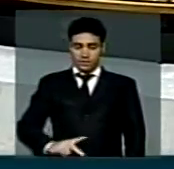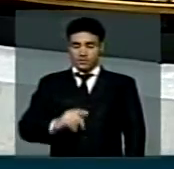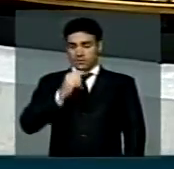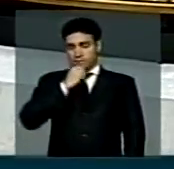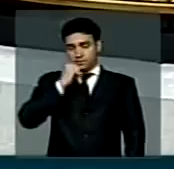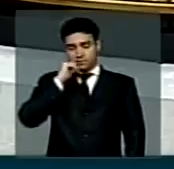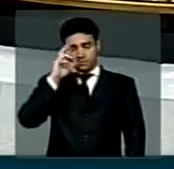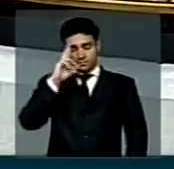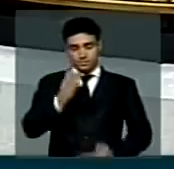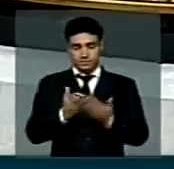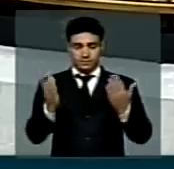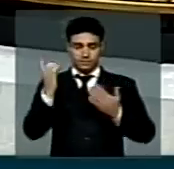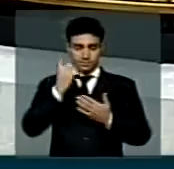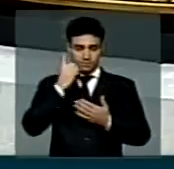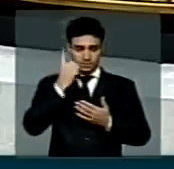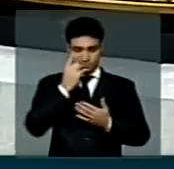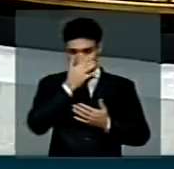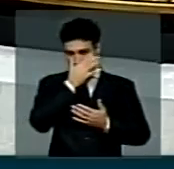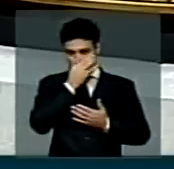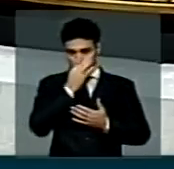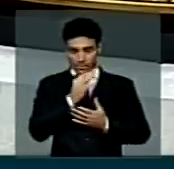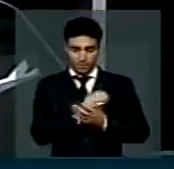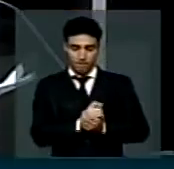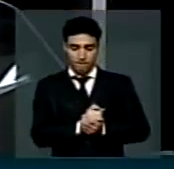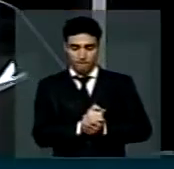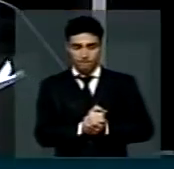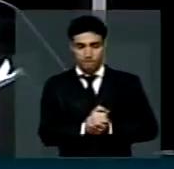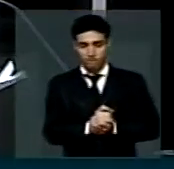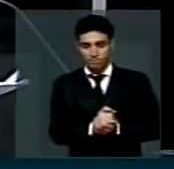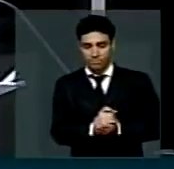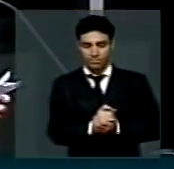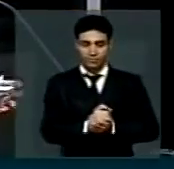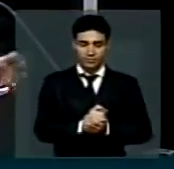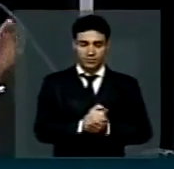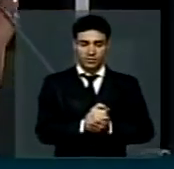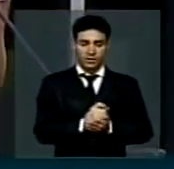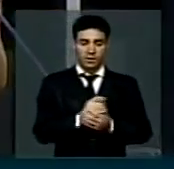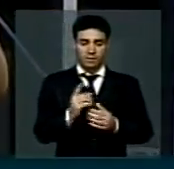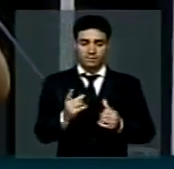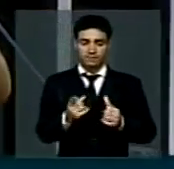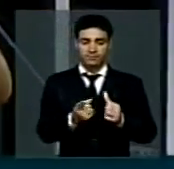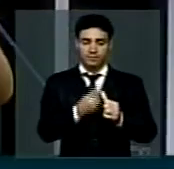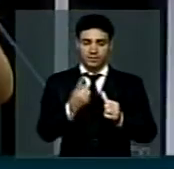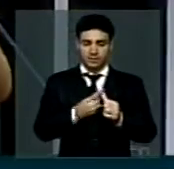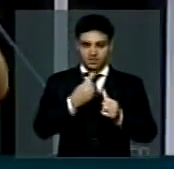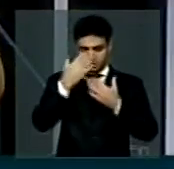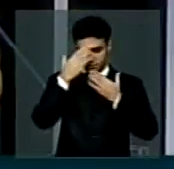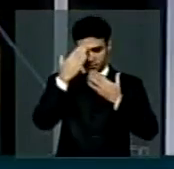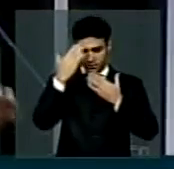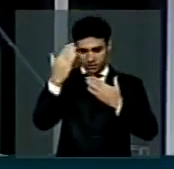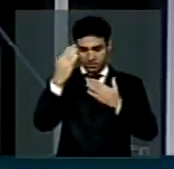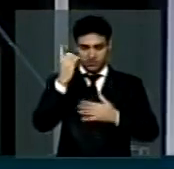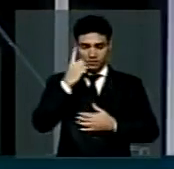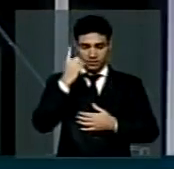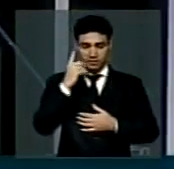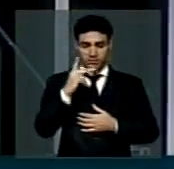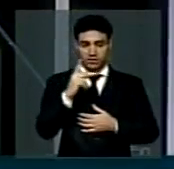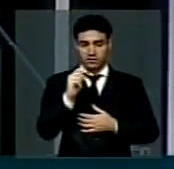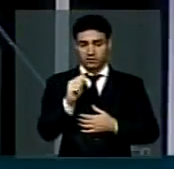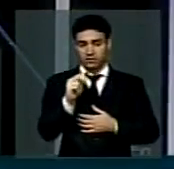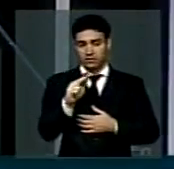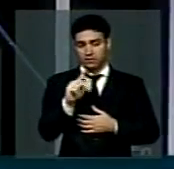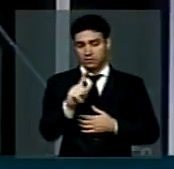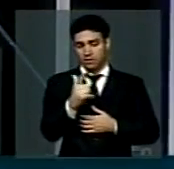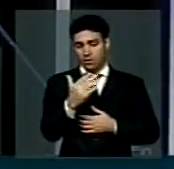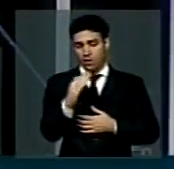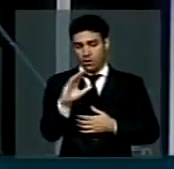e senhores parlamentares, primeiramente eu quero agradecer o nobre deputado Paulão pela